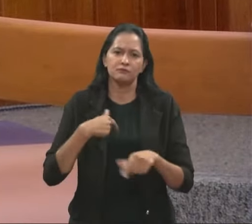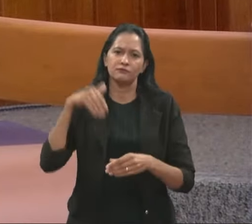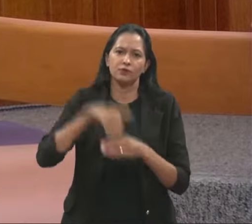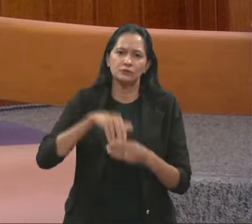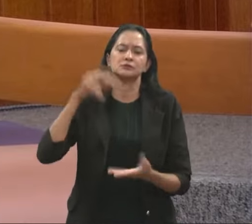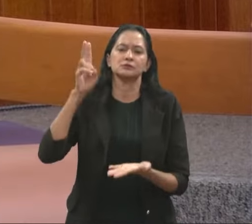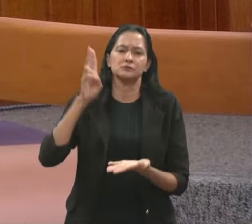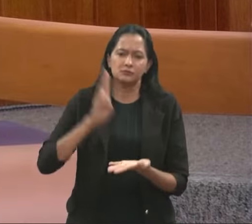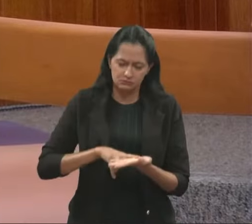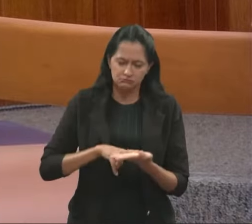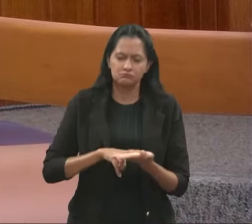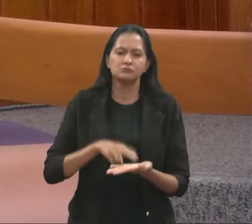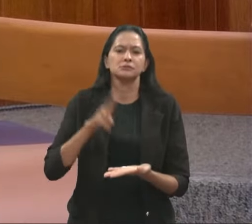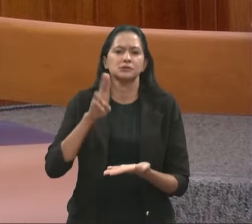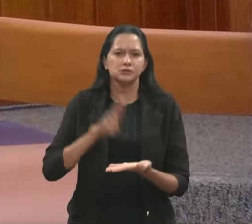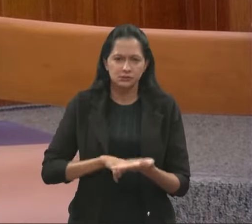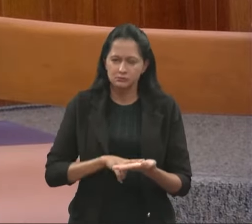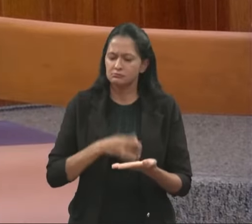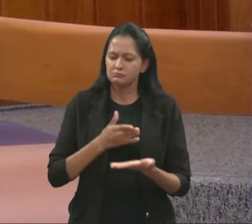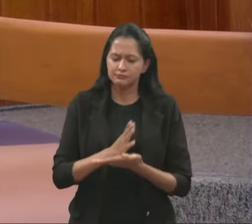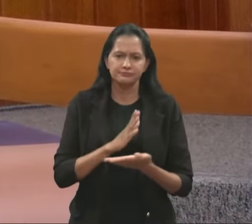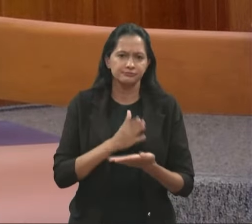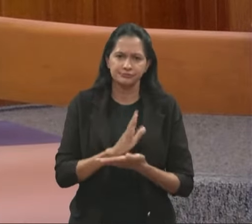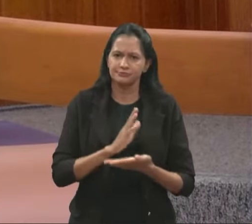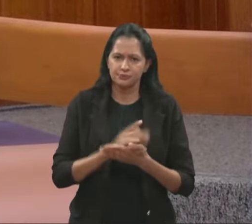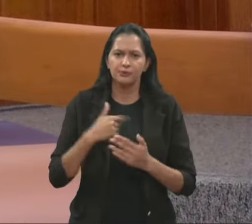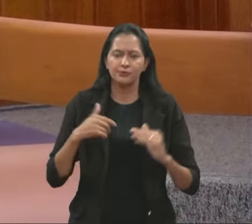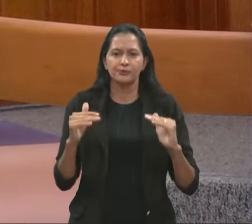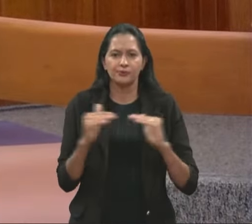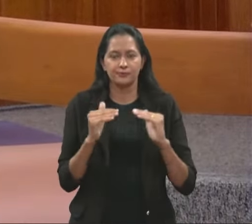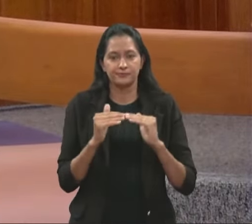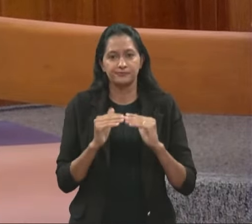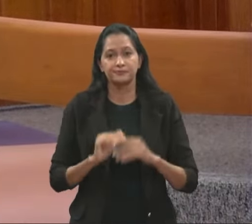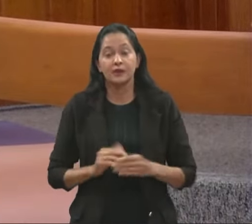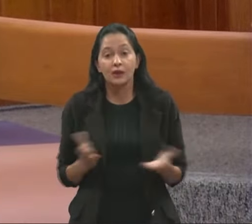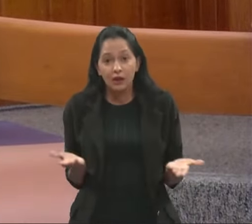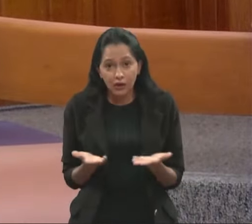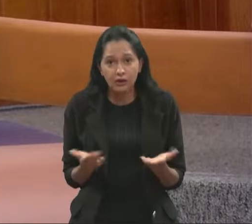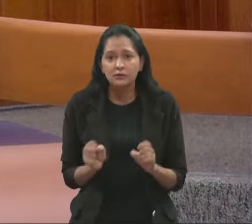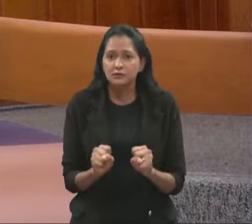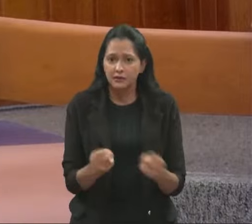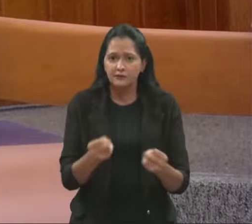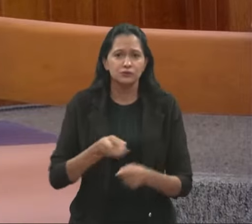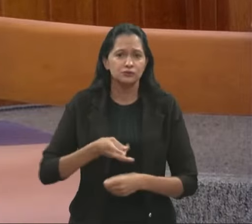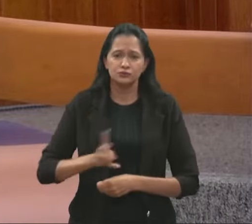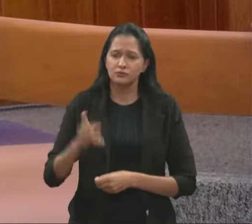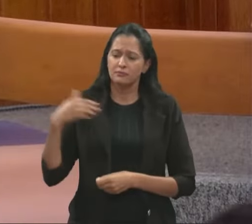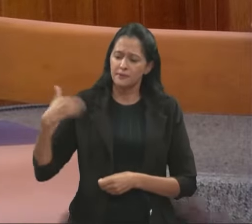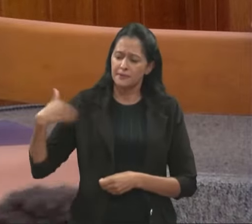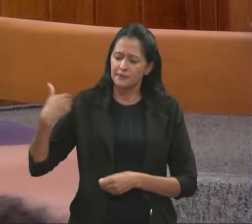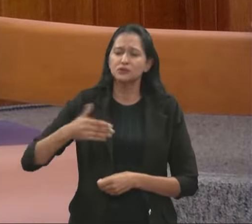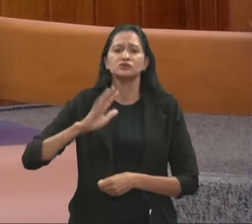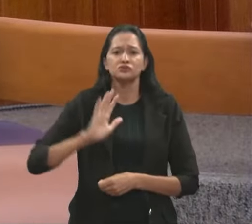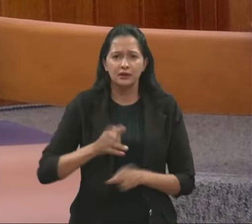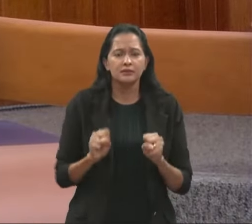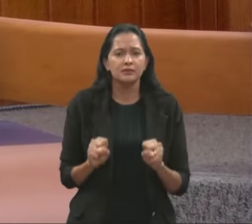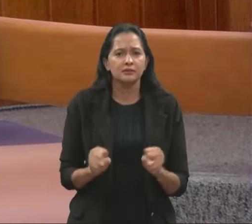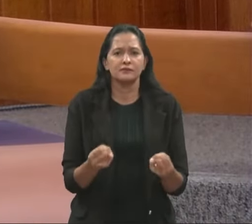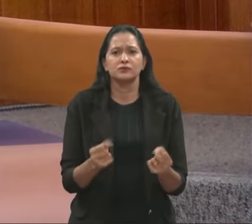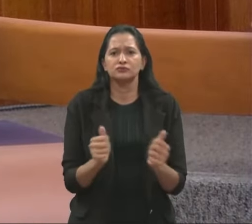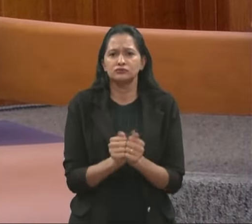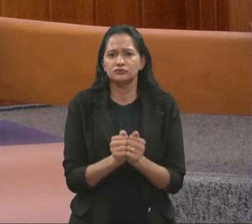favorável. Agora eu vou entrar na defesa de vocês, como eu estou desde o começo. Como eu estou na luta com